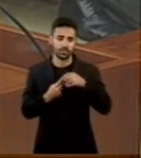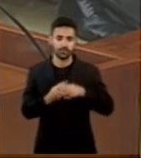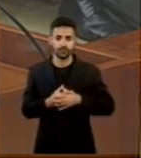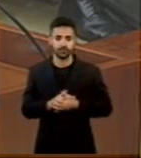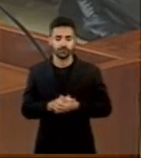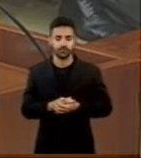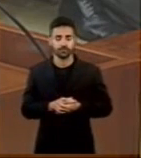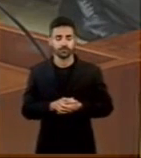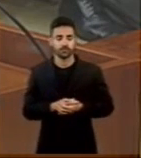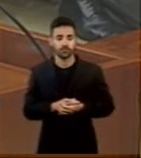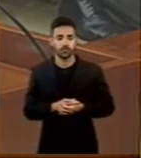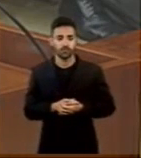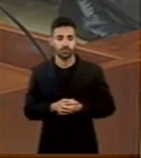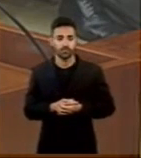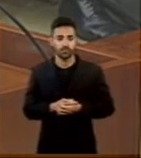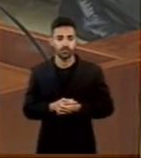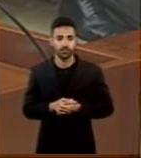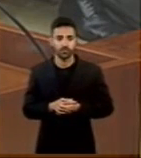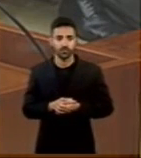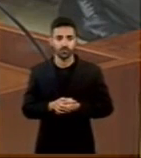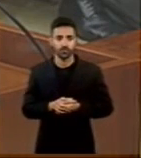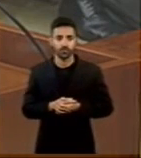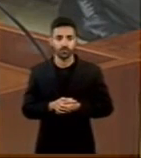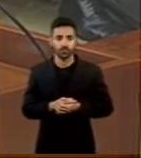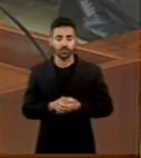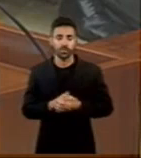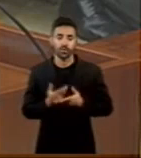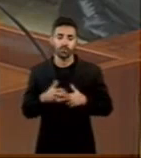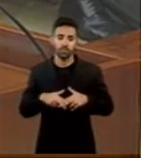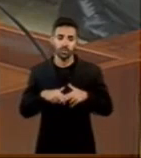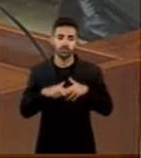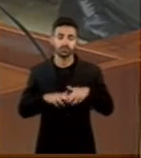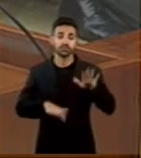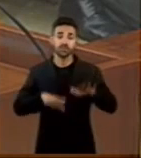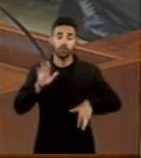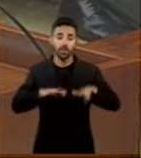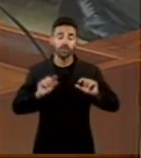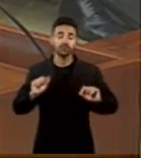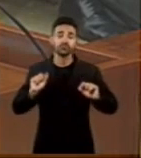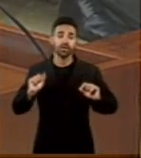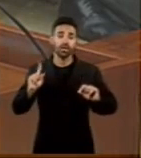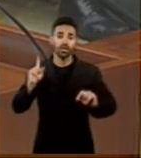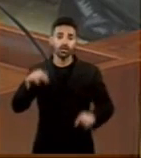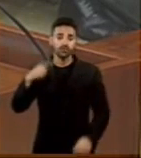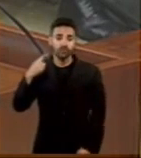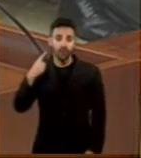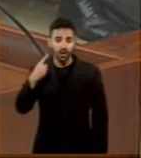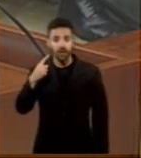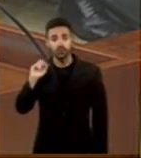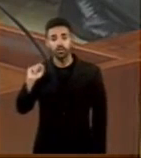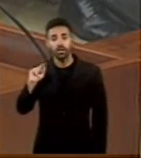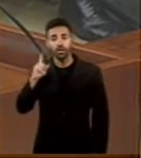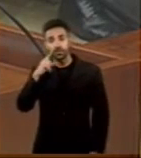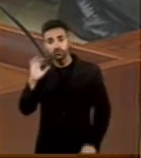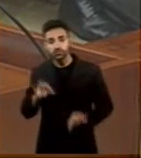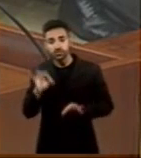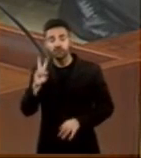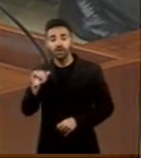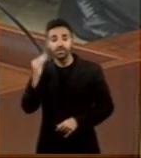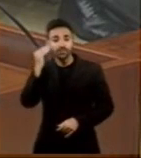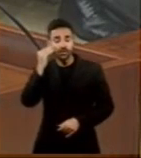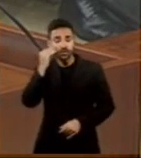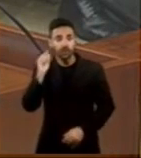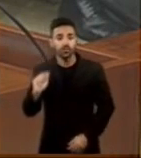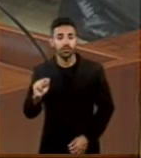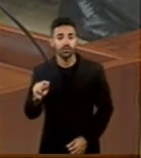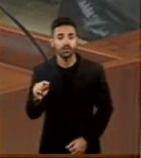é comum, dependendo do intérprete e dependendo do interlocutor, ele tentar colocar